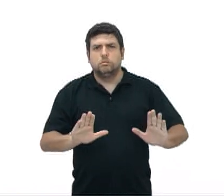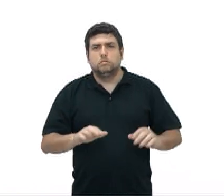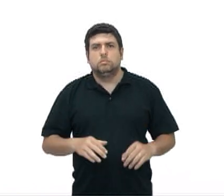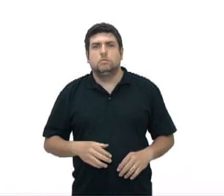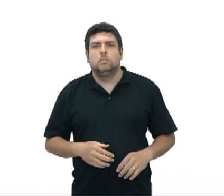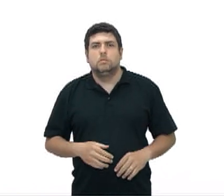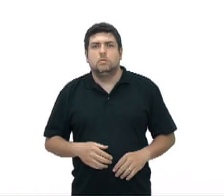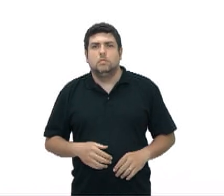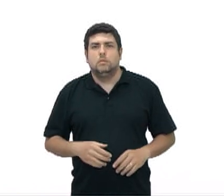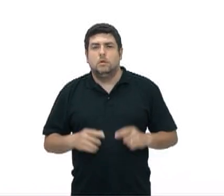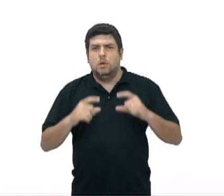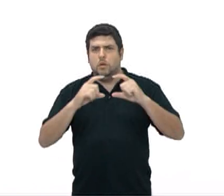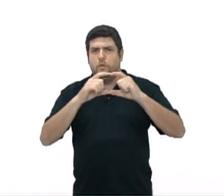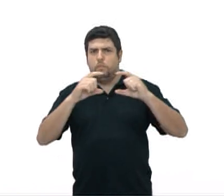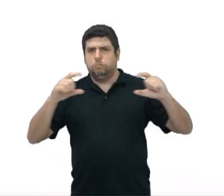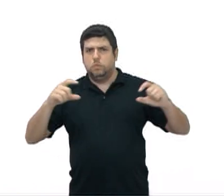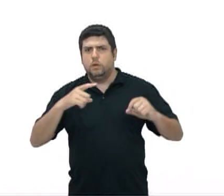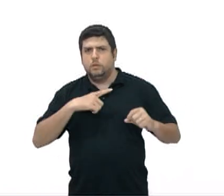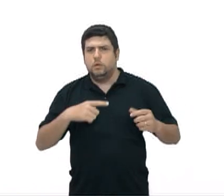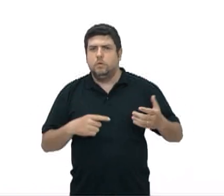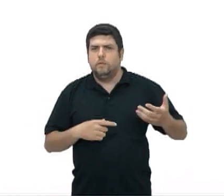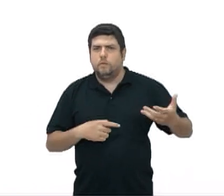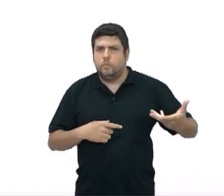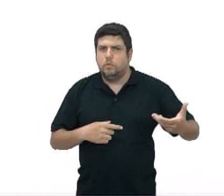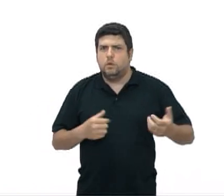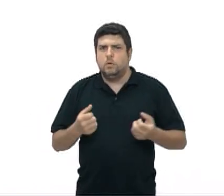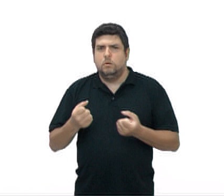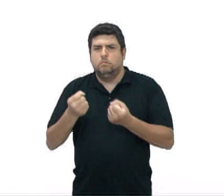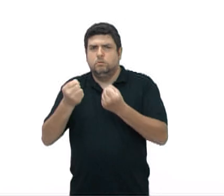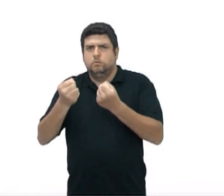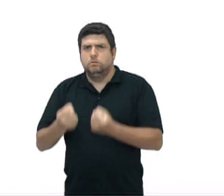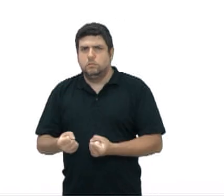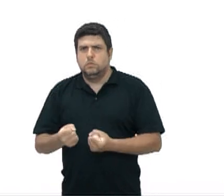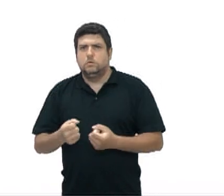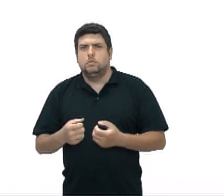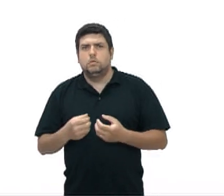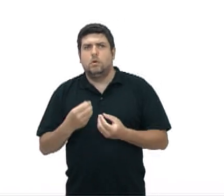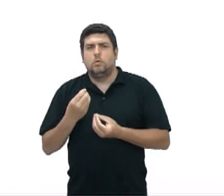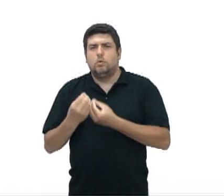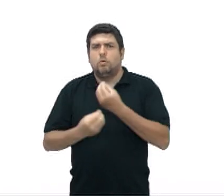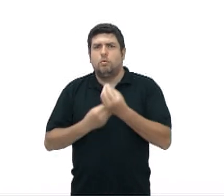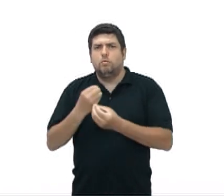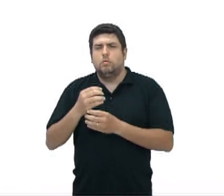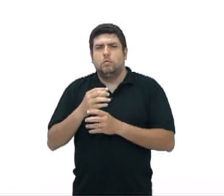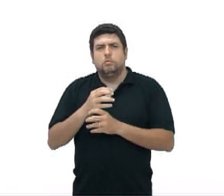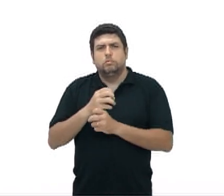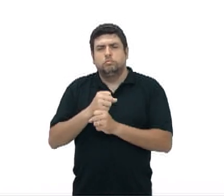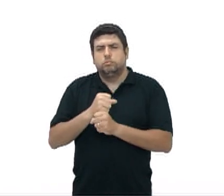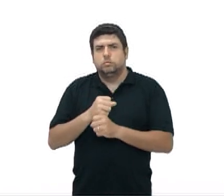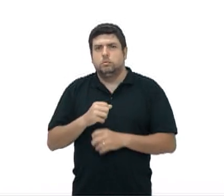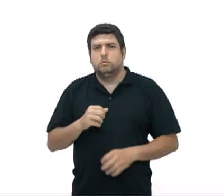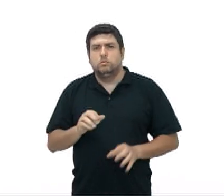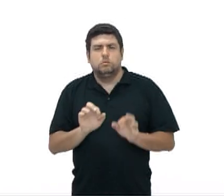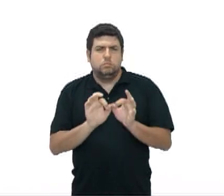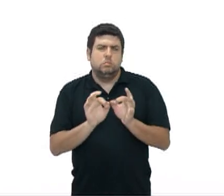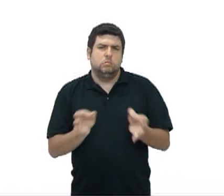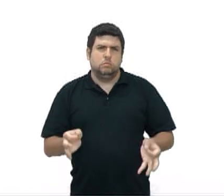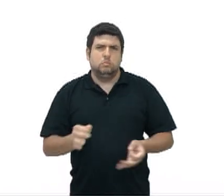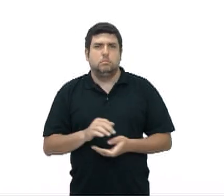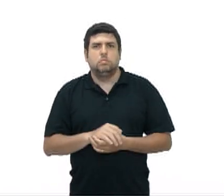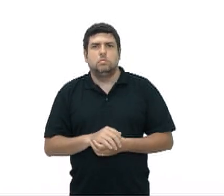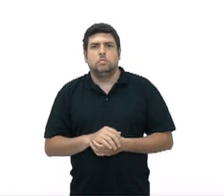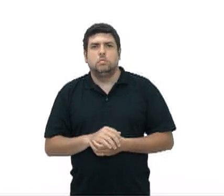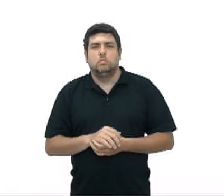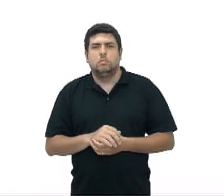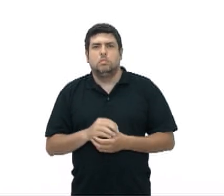e massa, você vai calcular o impulso através da variação da quantidade de movimento. Então, é uma questão muito simples, certo? Você vai calcular